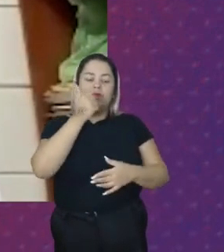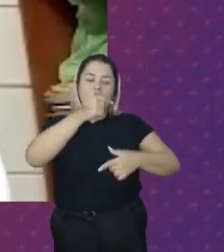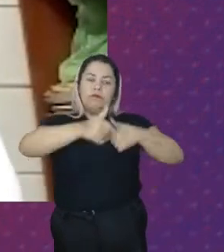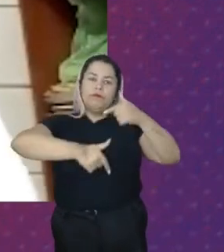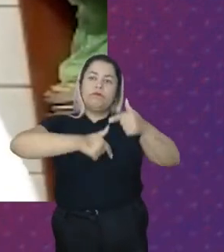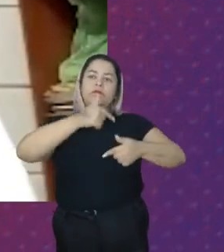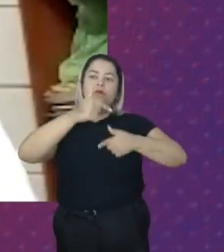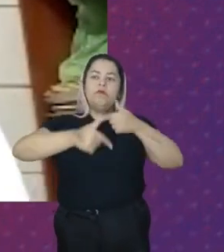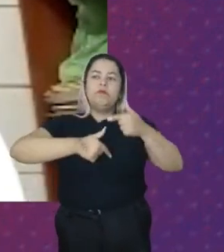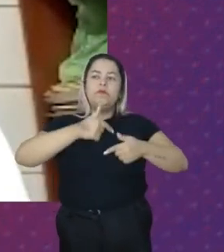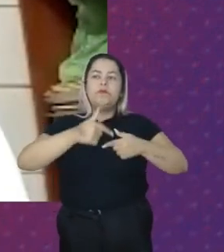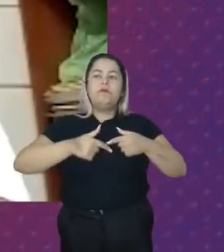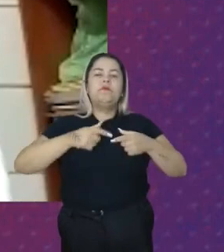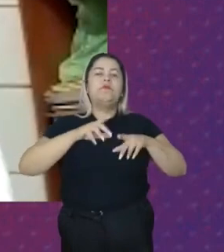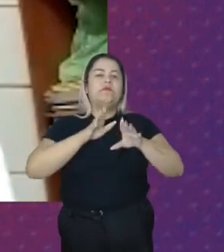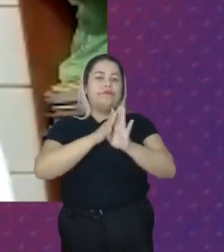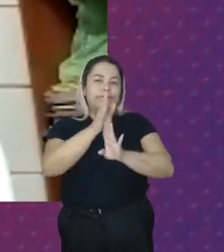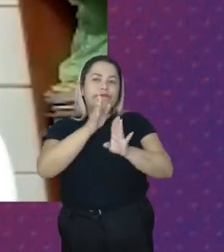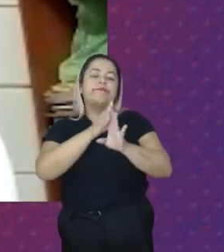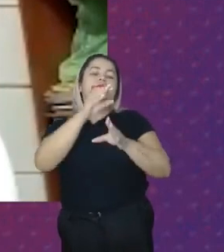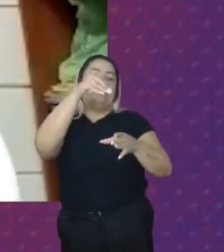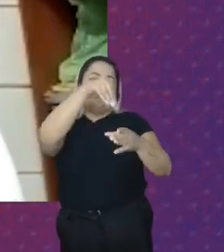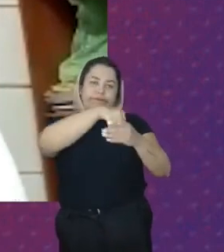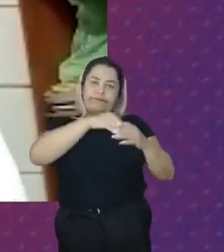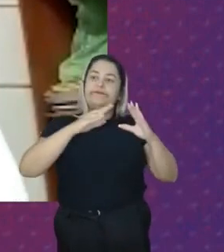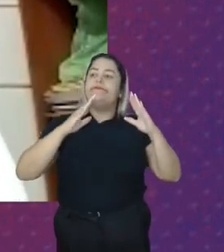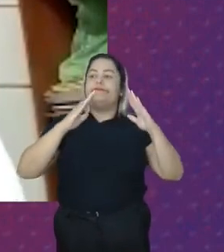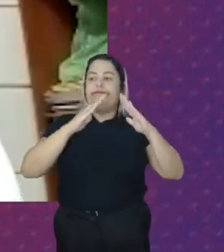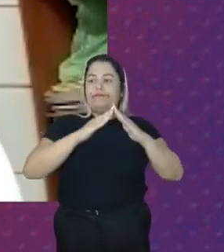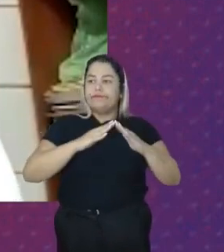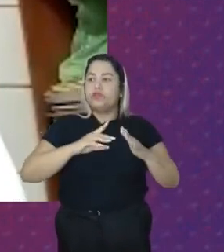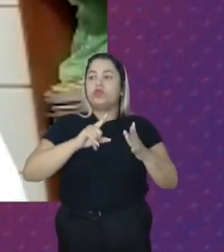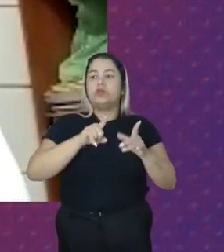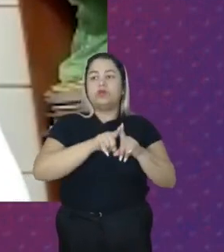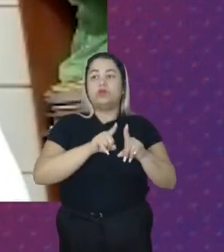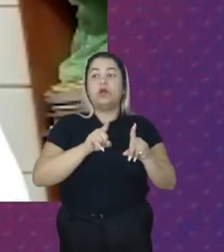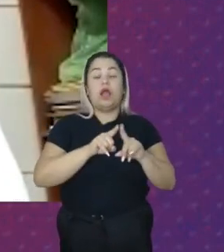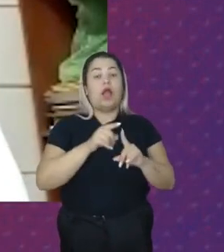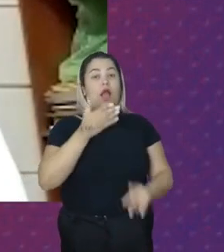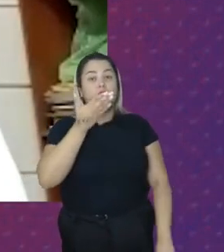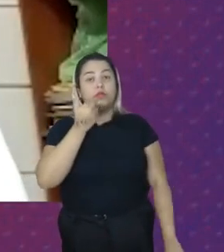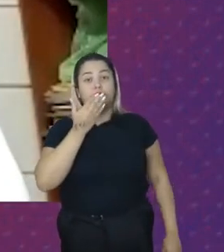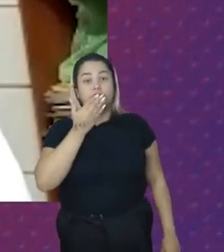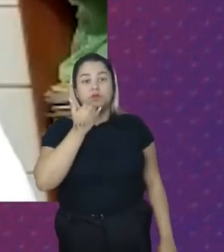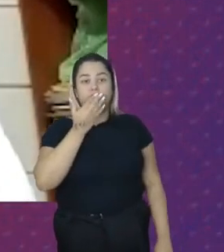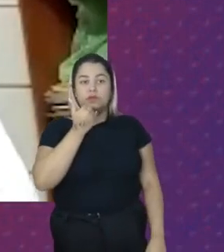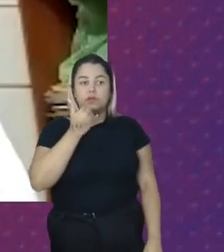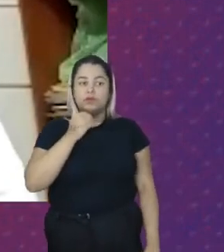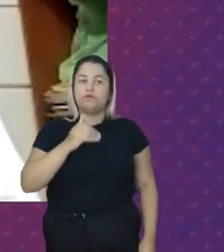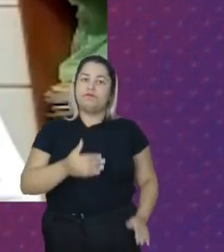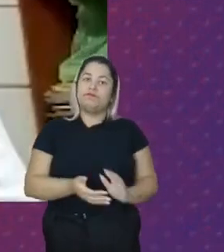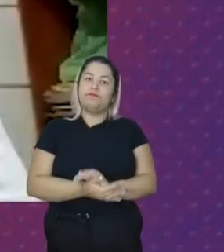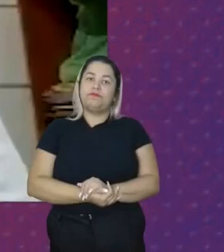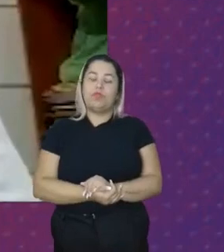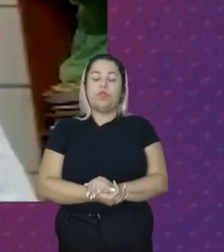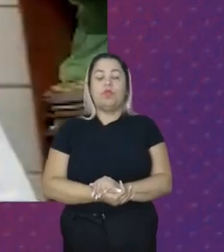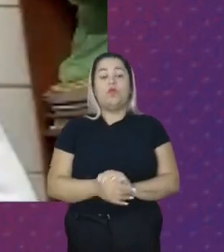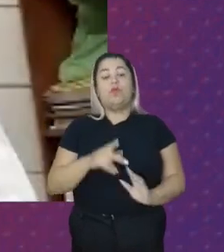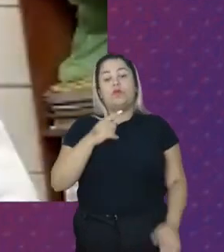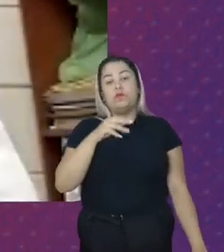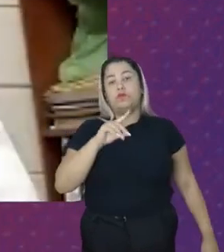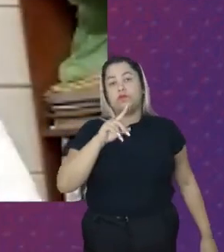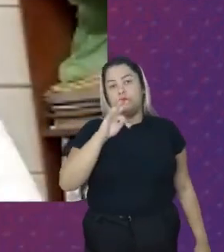Doméstica Era trabalhando Com a alimentação Dentro da casa Mas era Descontável A alimentação Dela Os produtos De